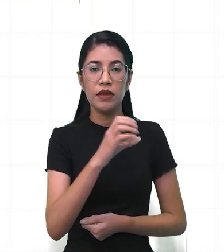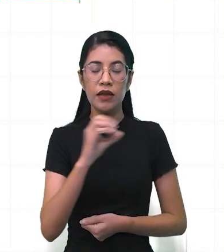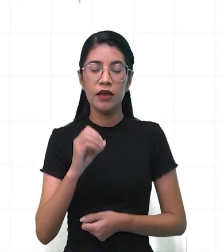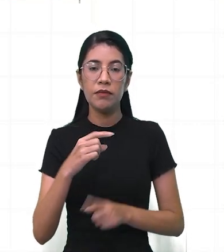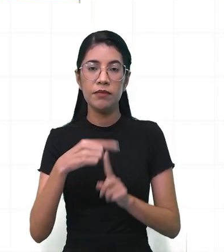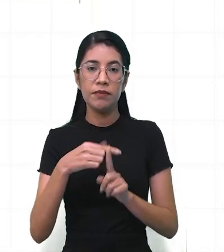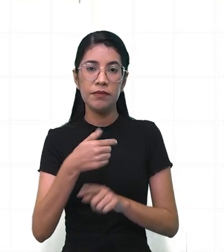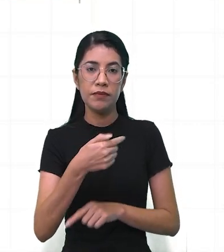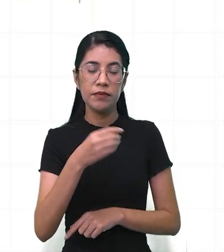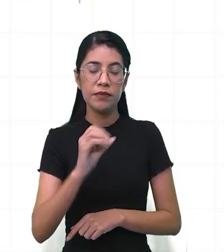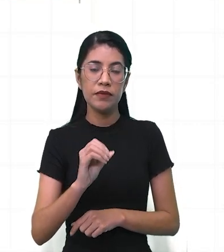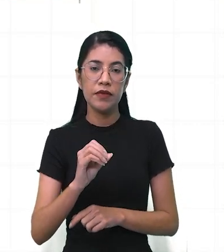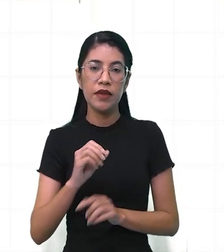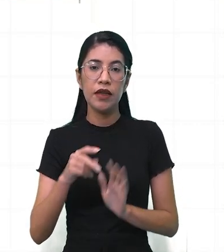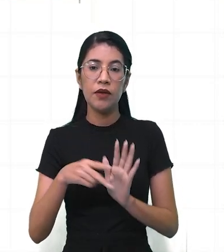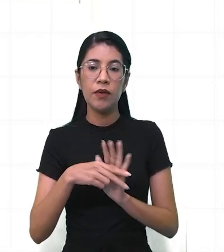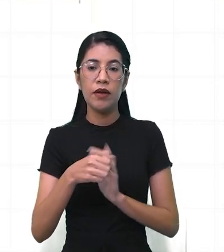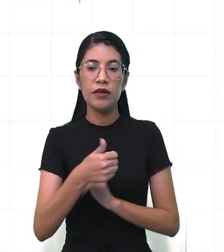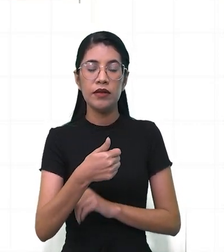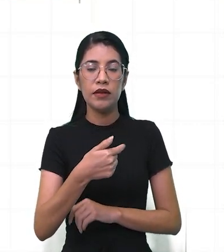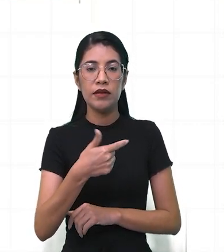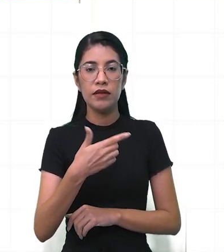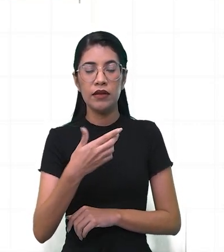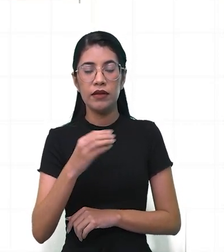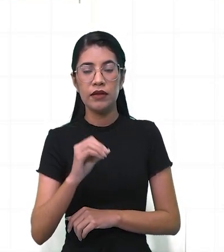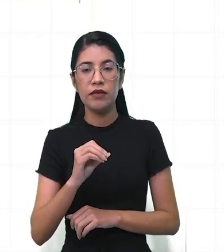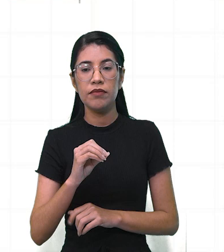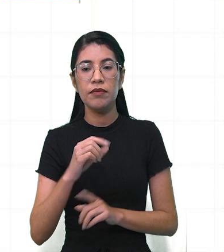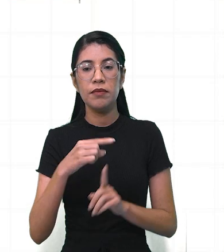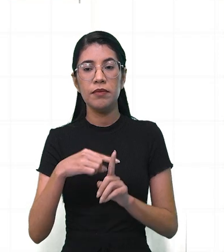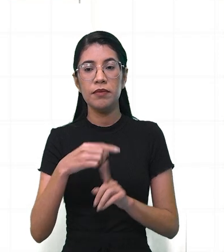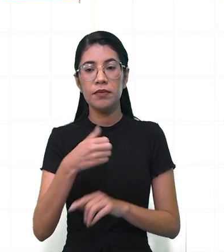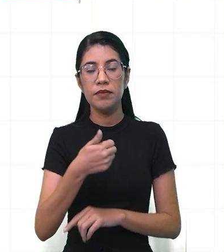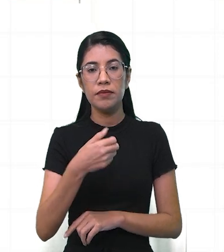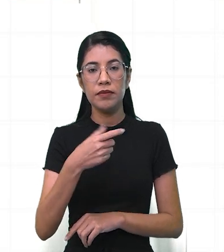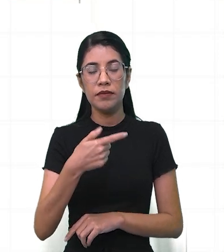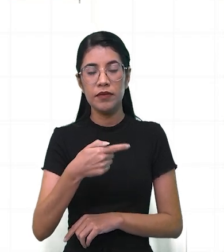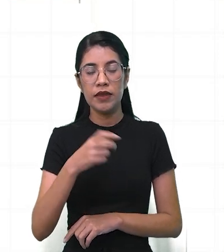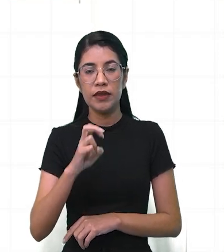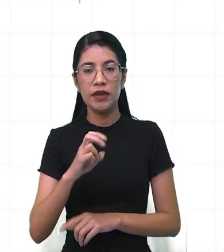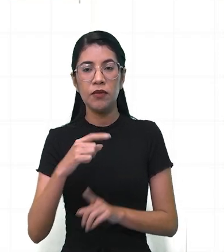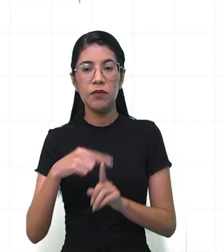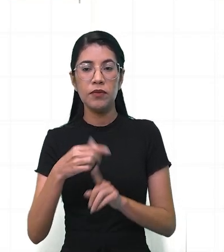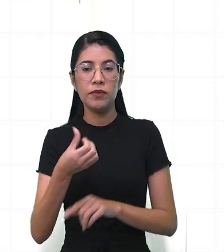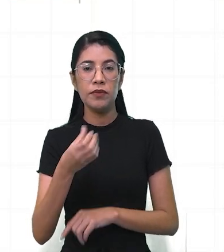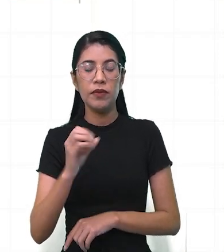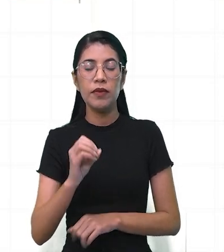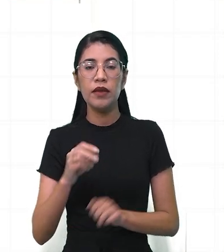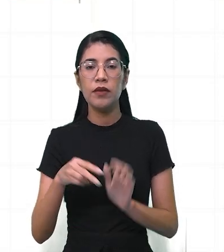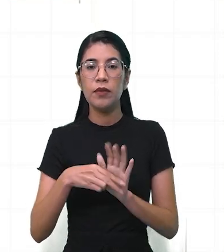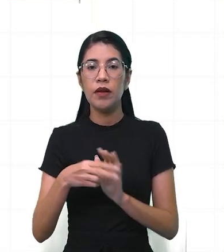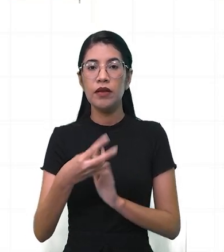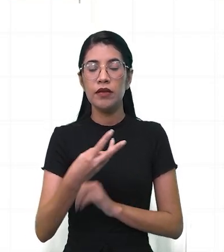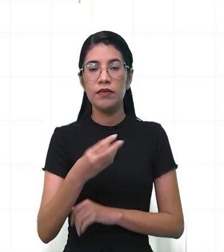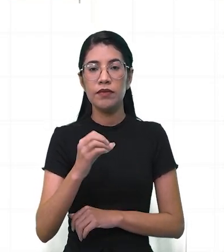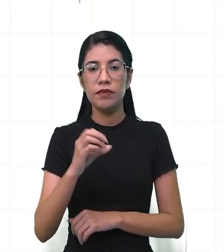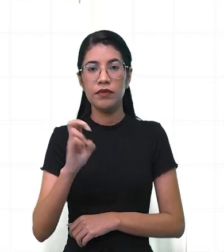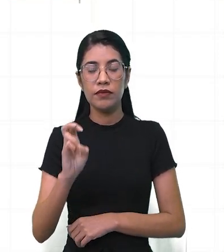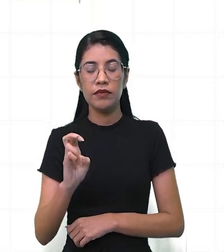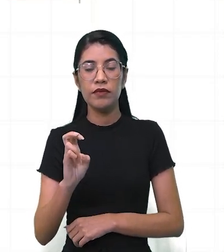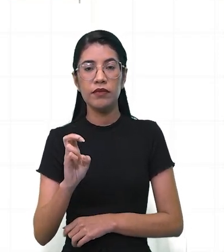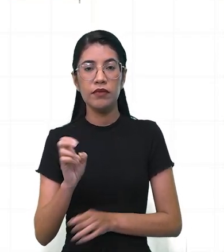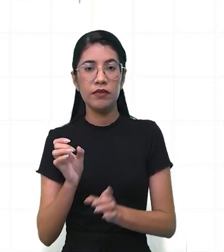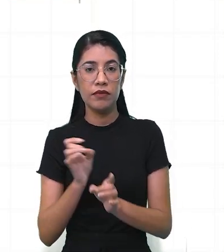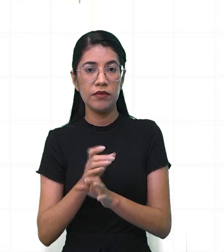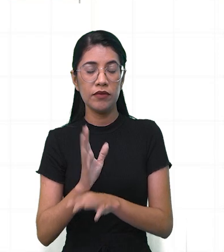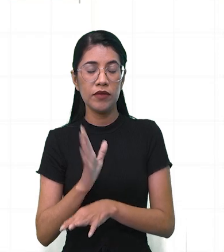70 dá 170, mais 75 mais 60, isso é igual a 305. Então,